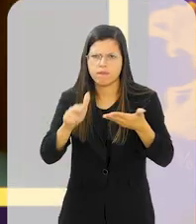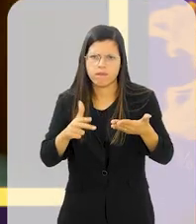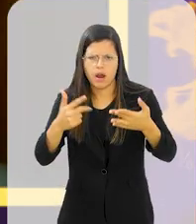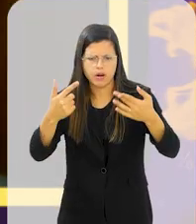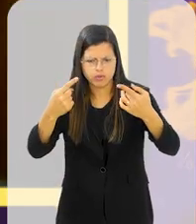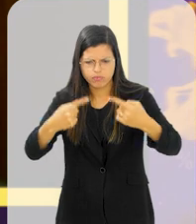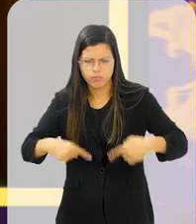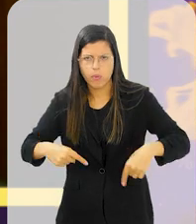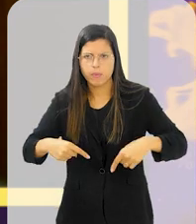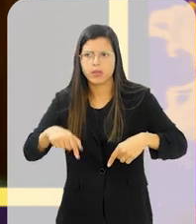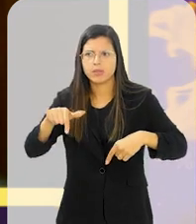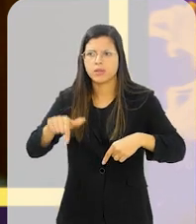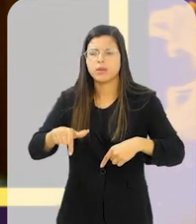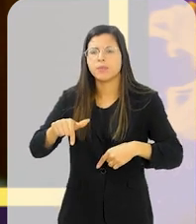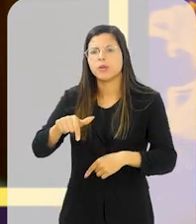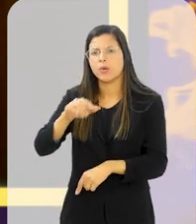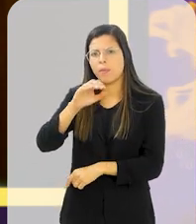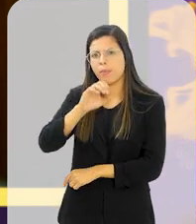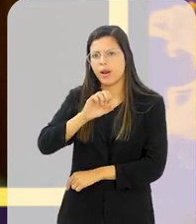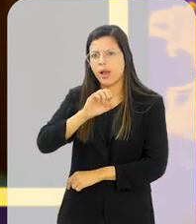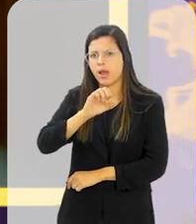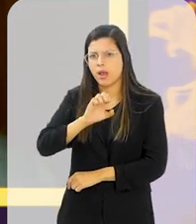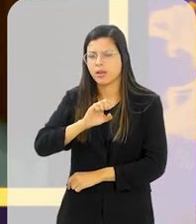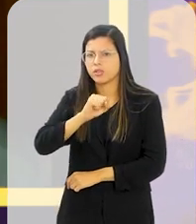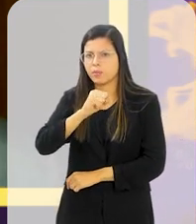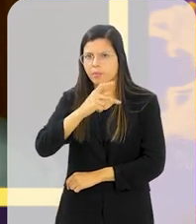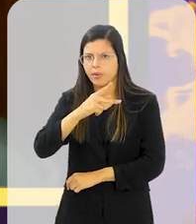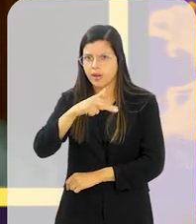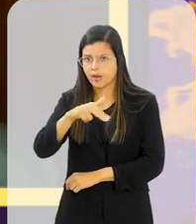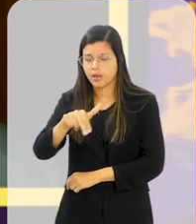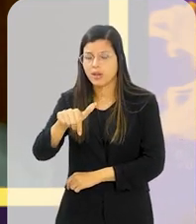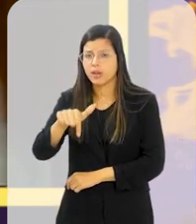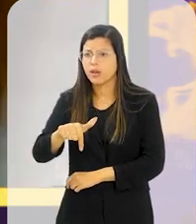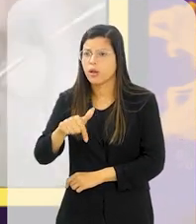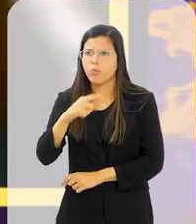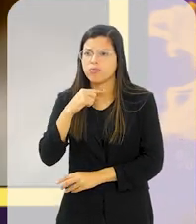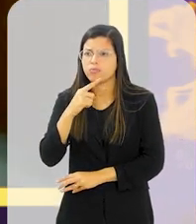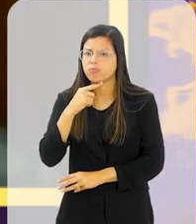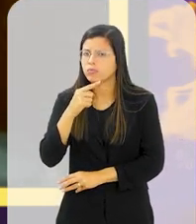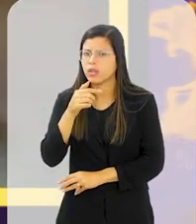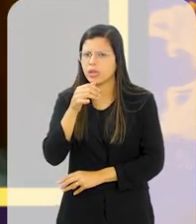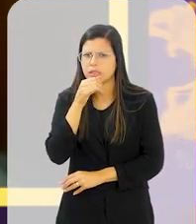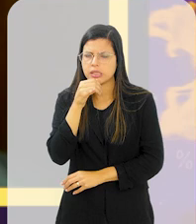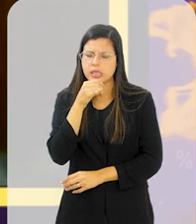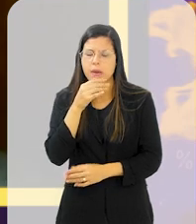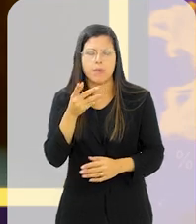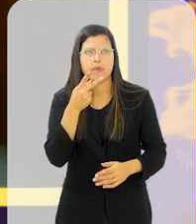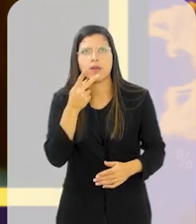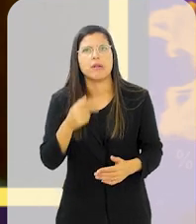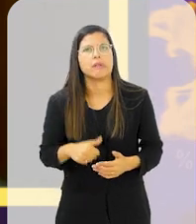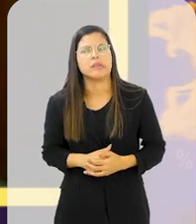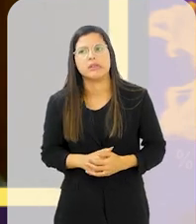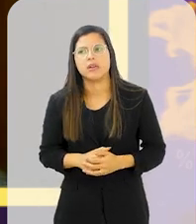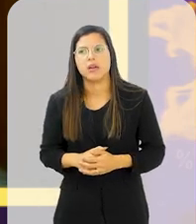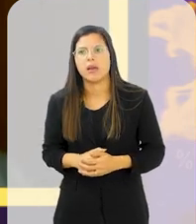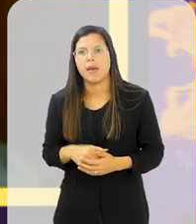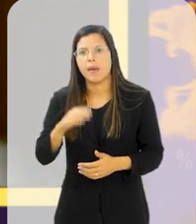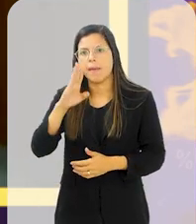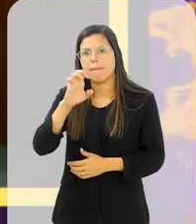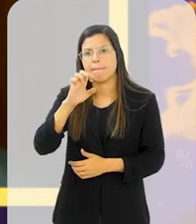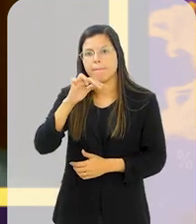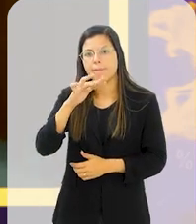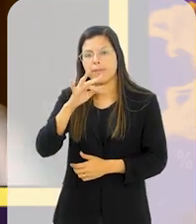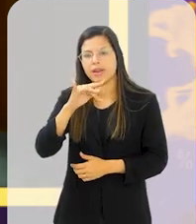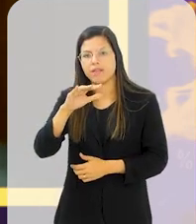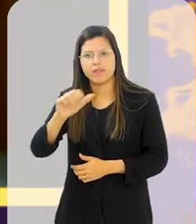jogos de futebol europeu para a ESPN, eu não consigo entrar para transmitir um jogo, por exemplo, vou chutar aqui uma partida,